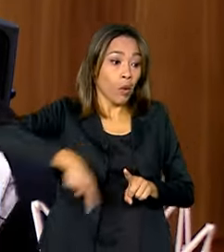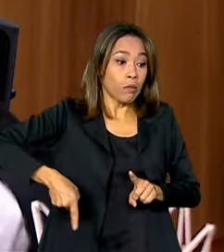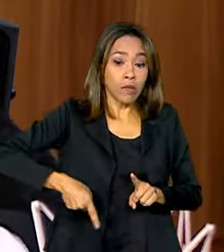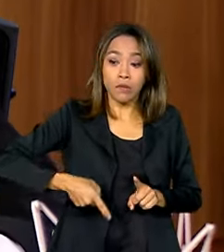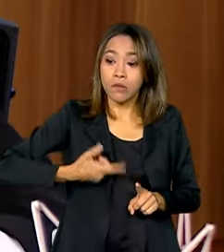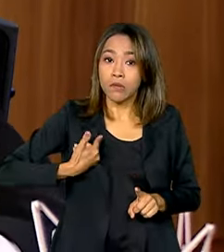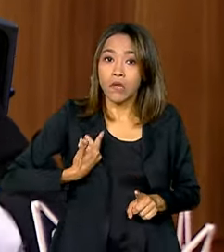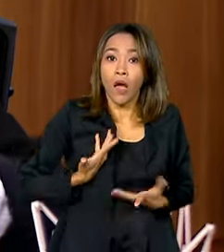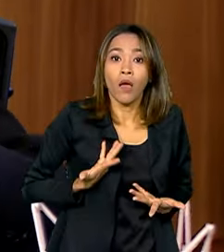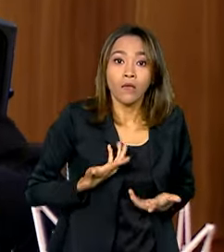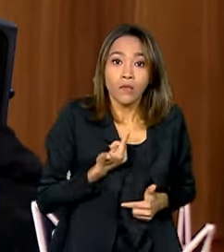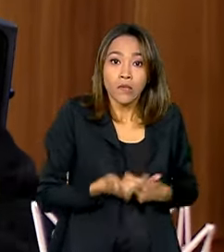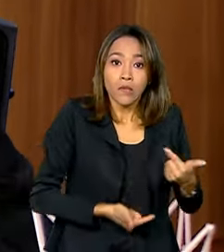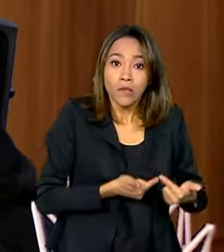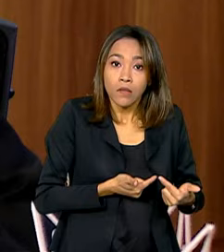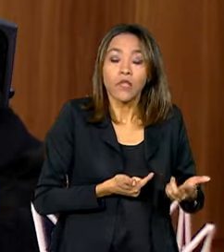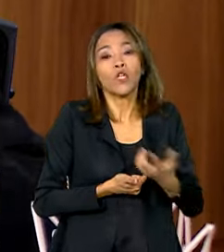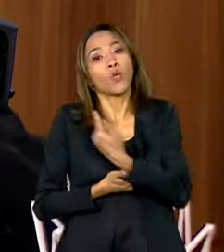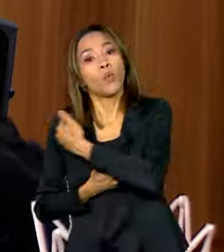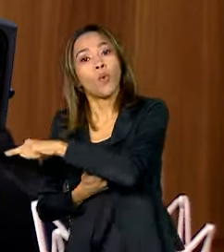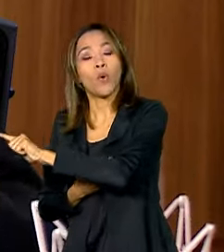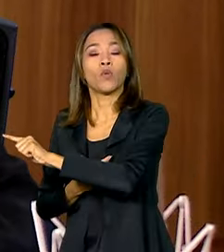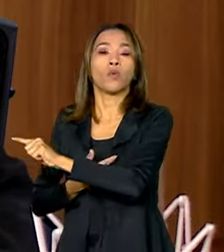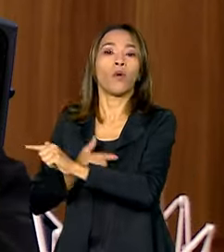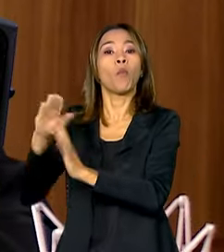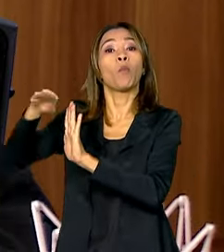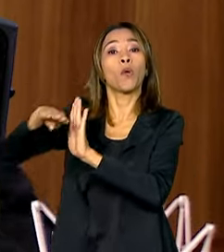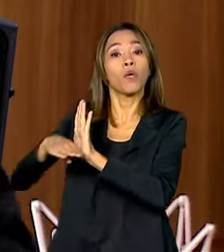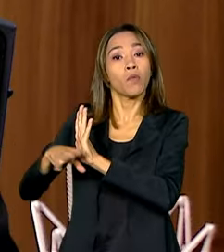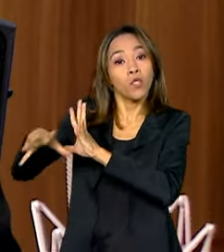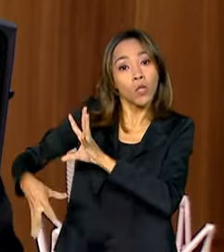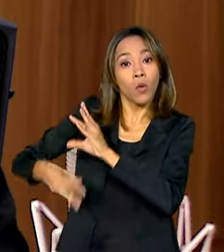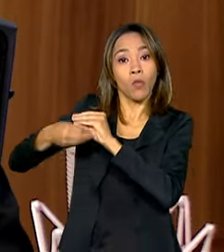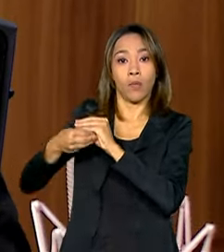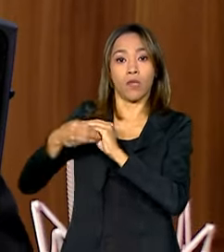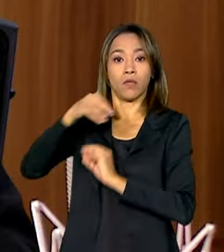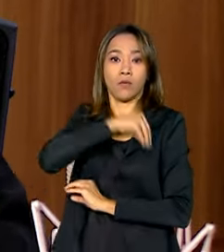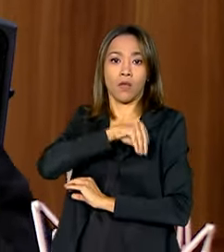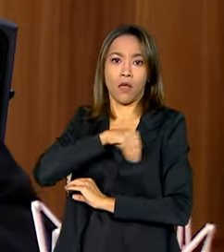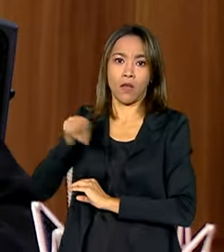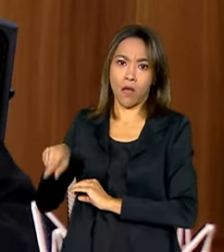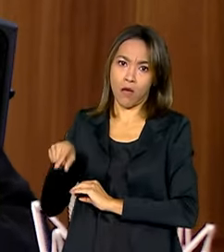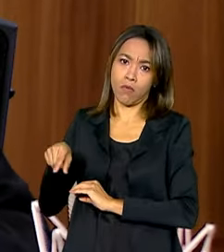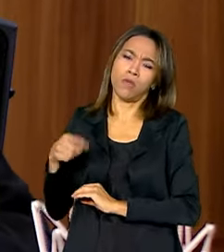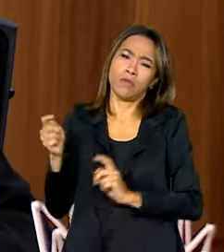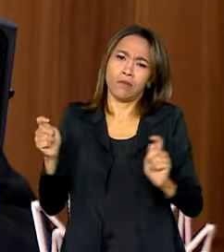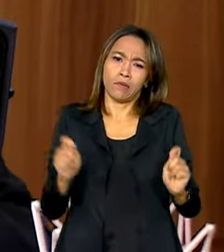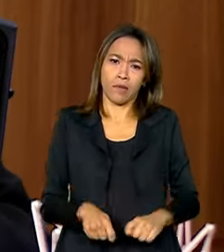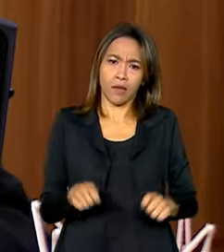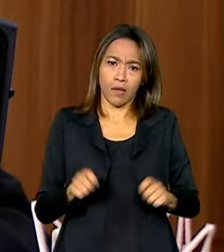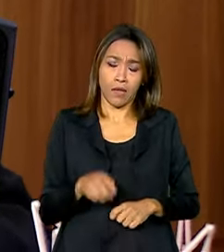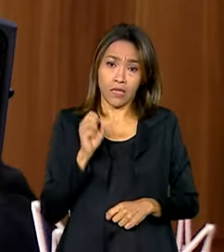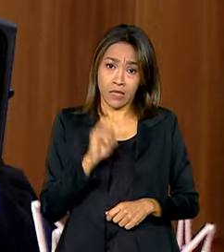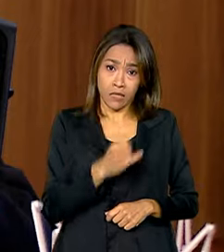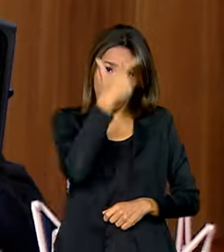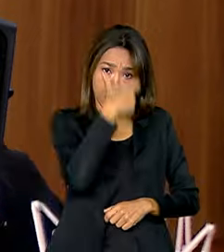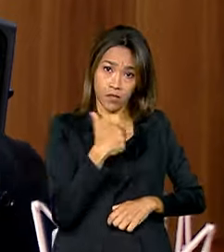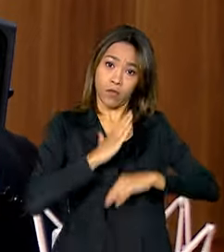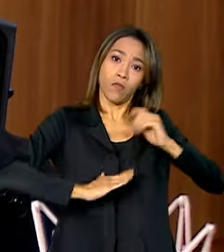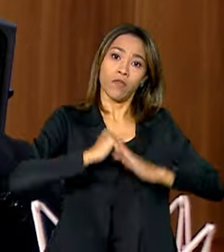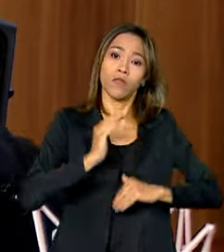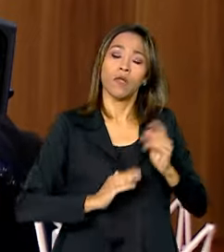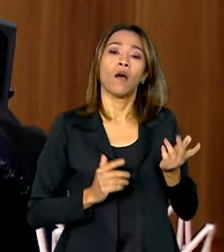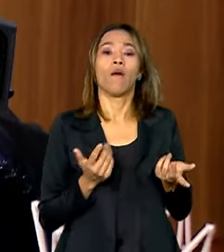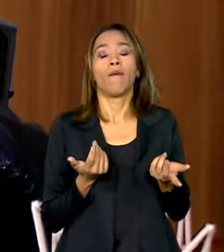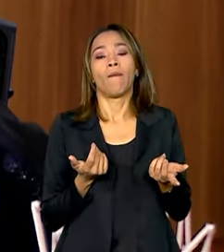sua atividade. O outro é um programa de complementação de renda, não é? E, portanto, se o pescador